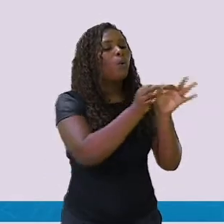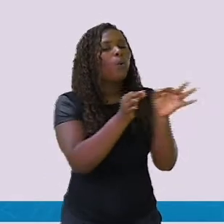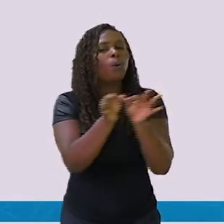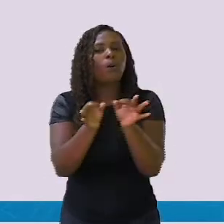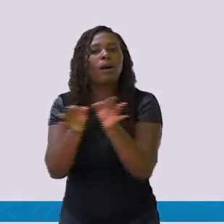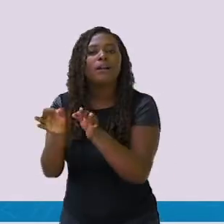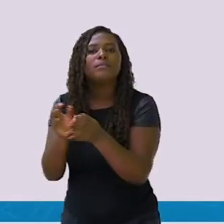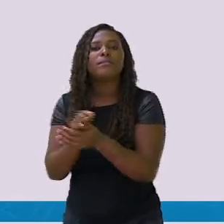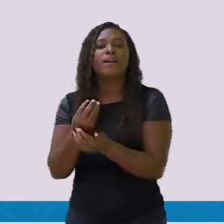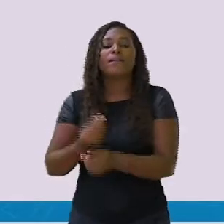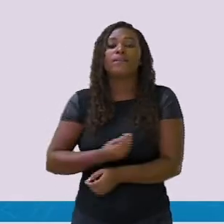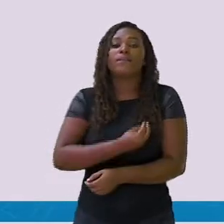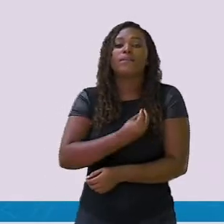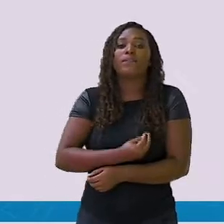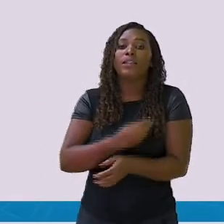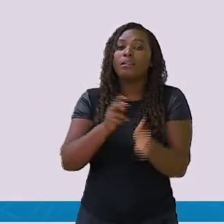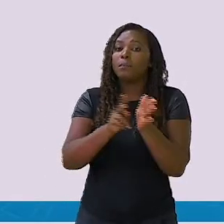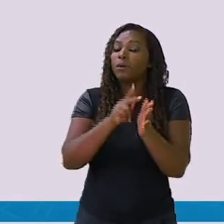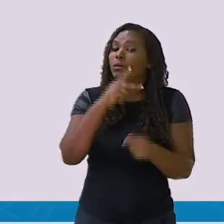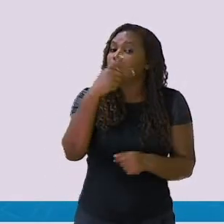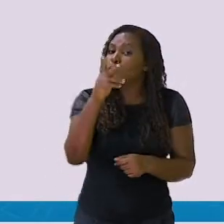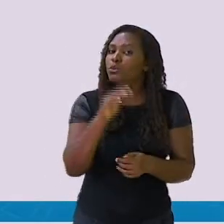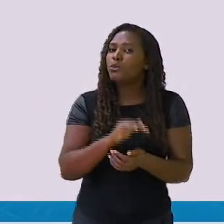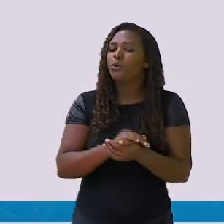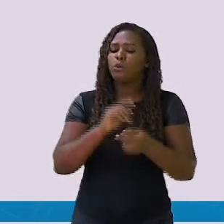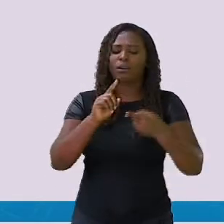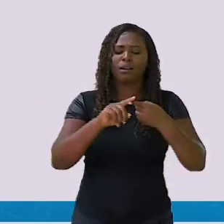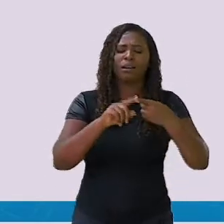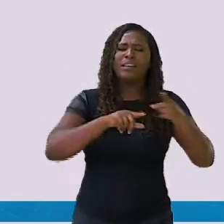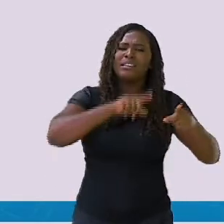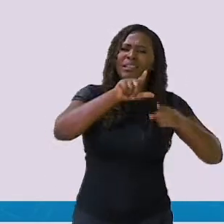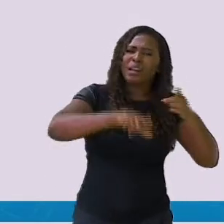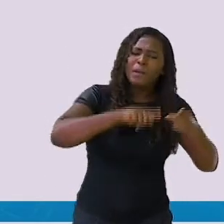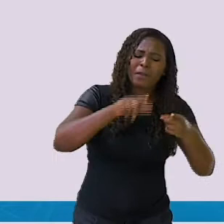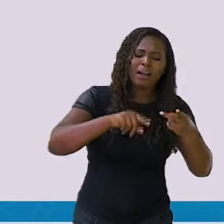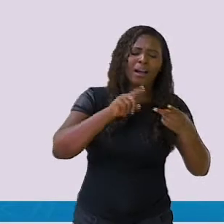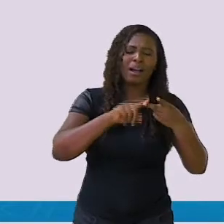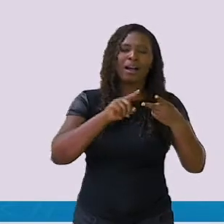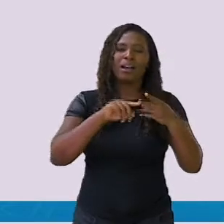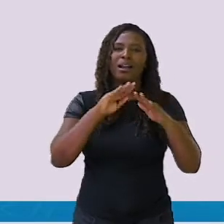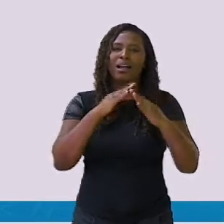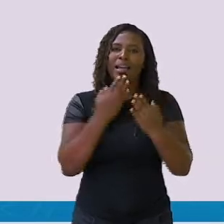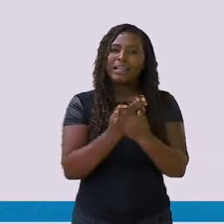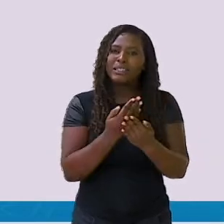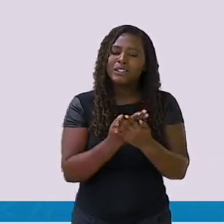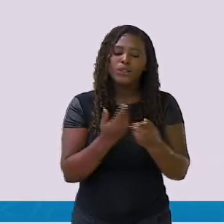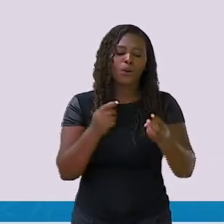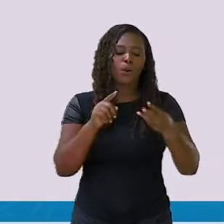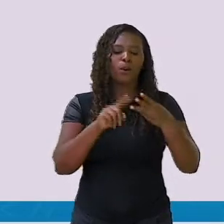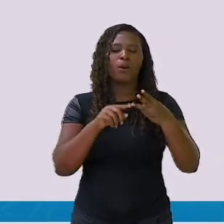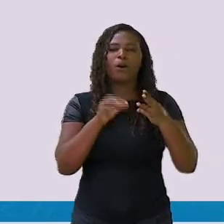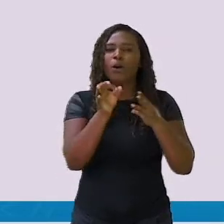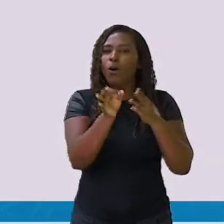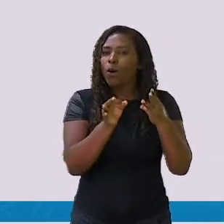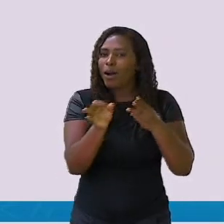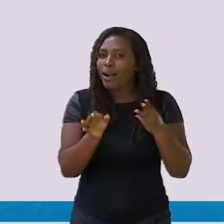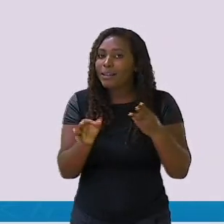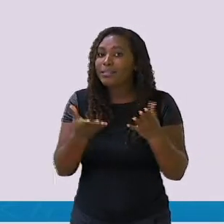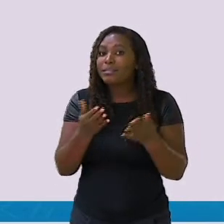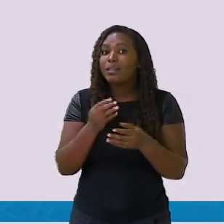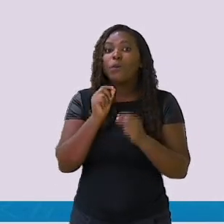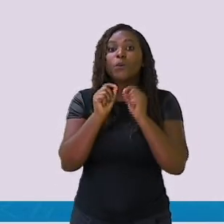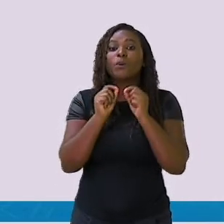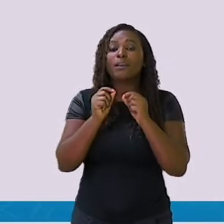do seu trabalho, da escola. Então, ele é uma ferramenta de organização mental,